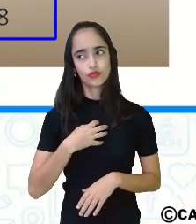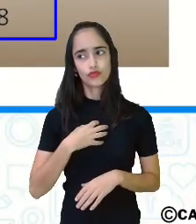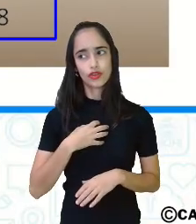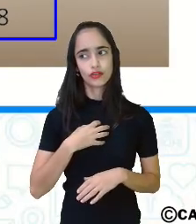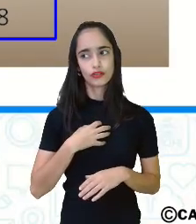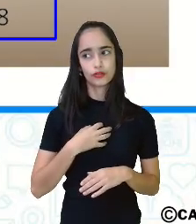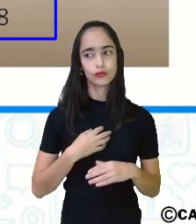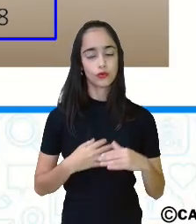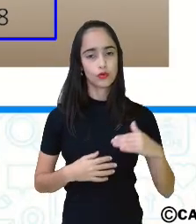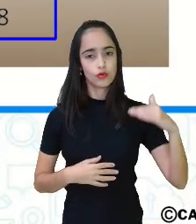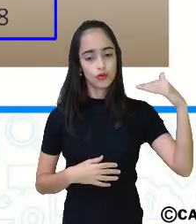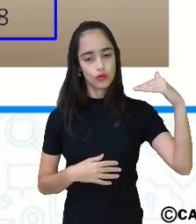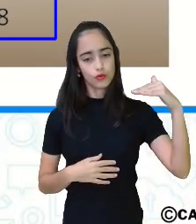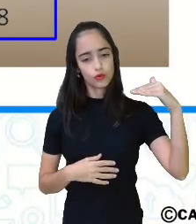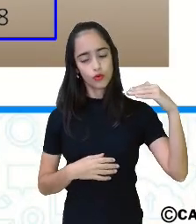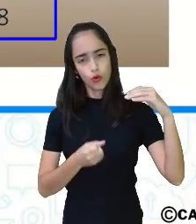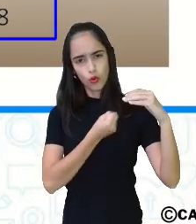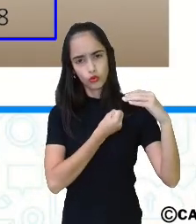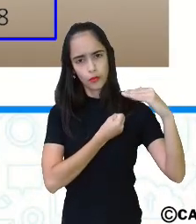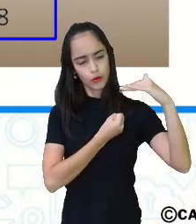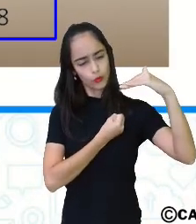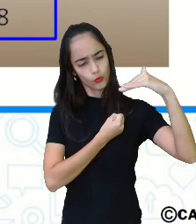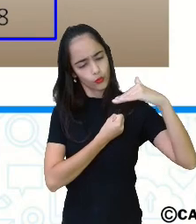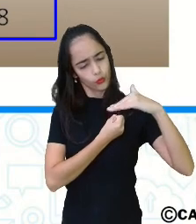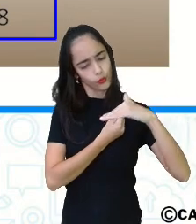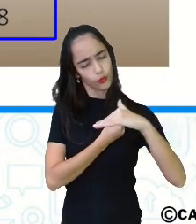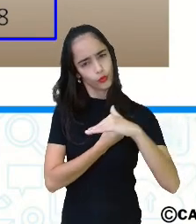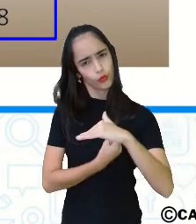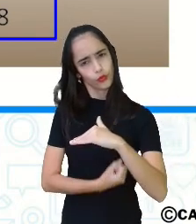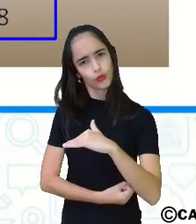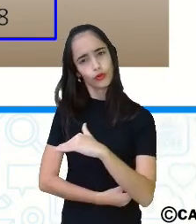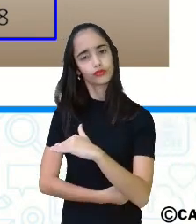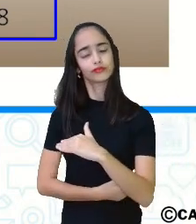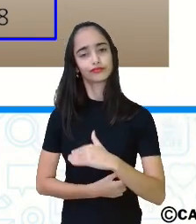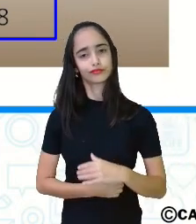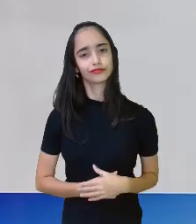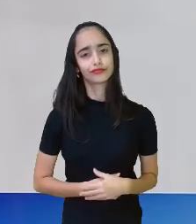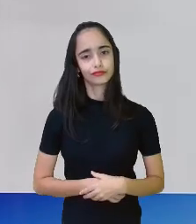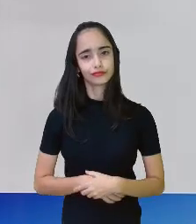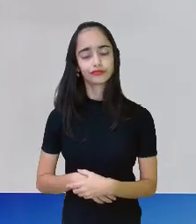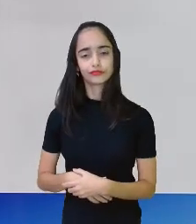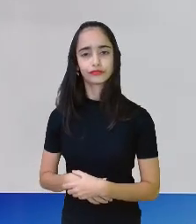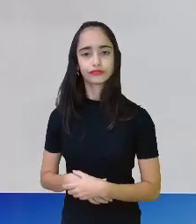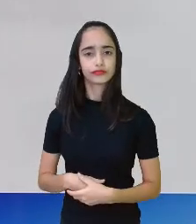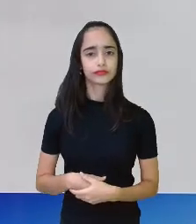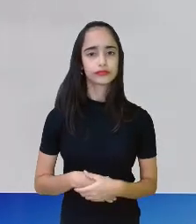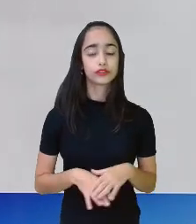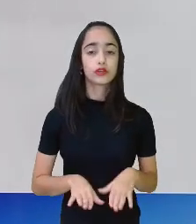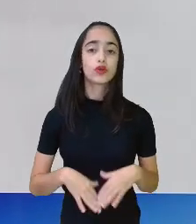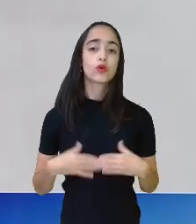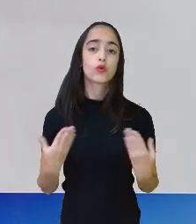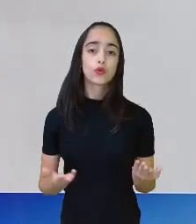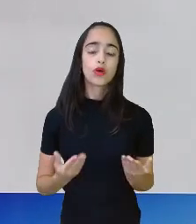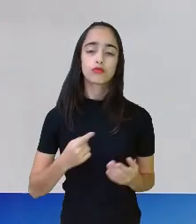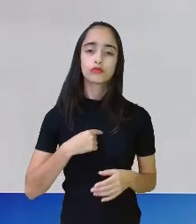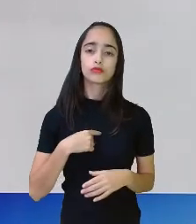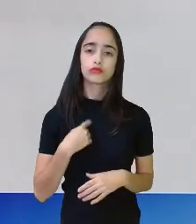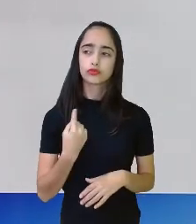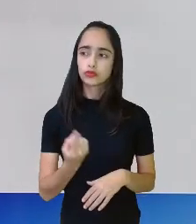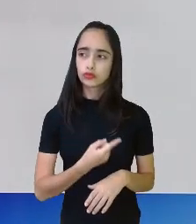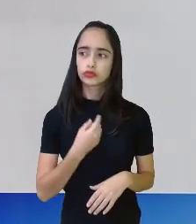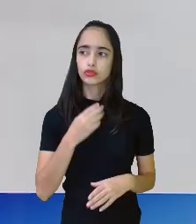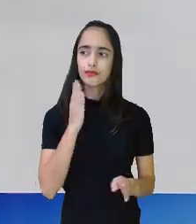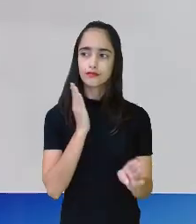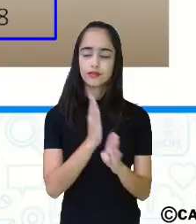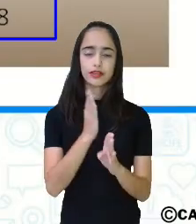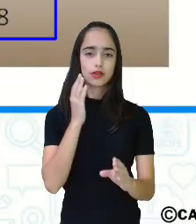decrescente. Ela começa do maior número e vai para o menor número. Então, quem eu encontrar aqui vai ser